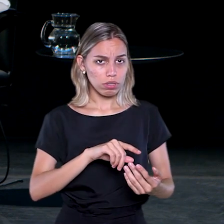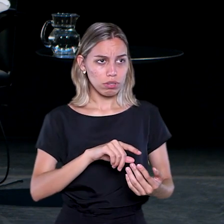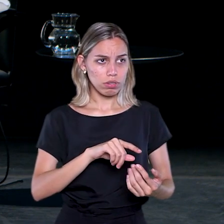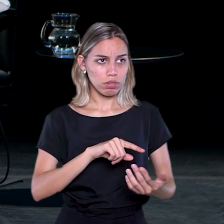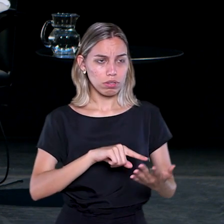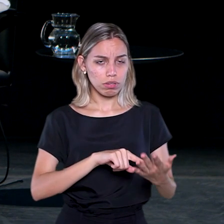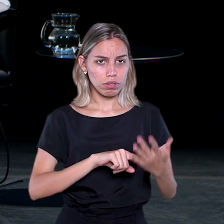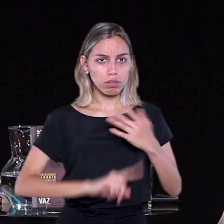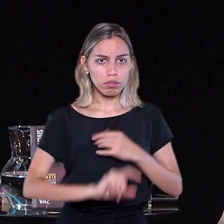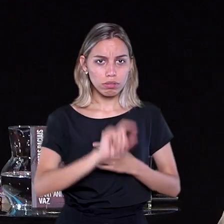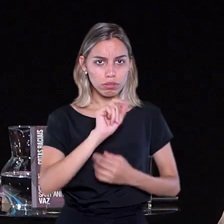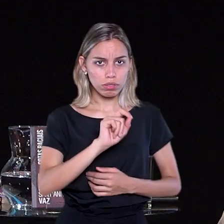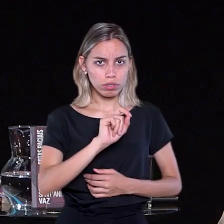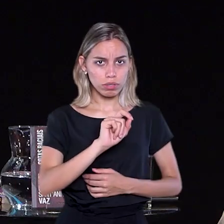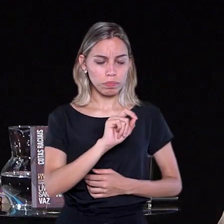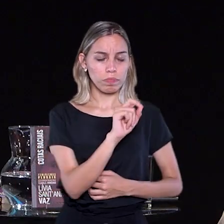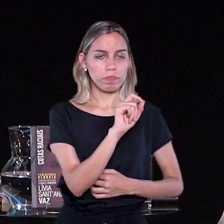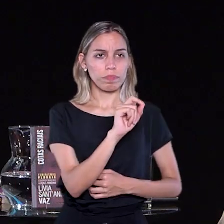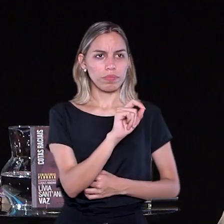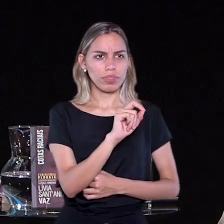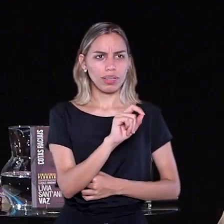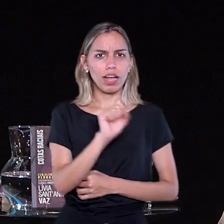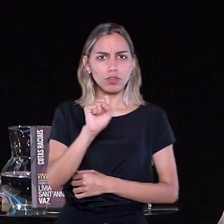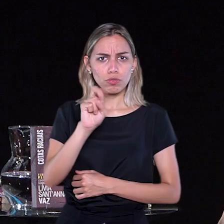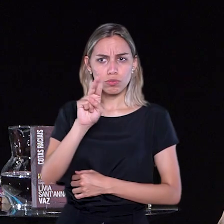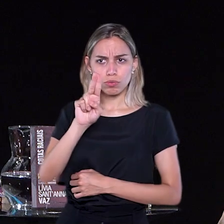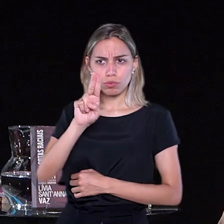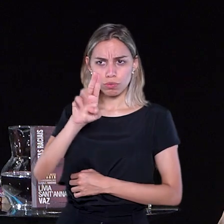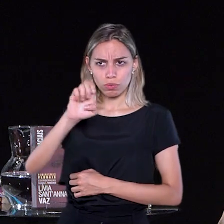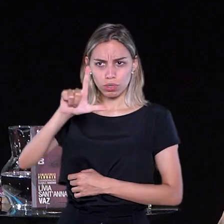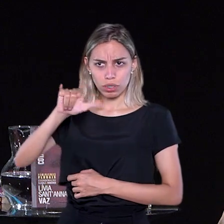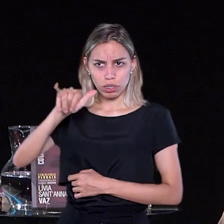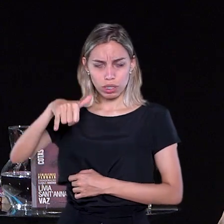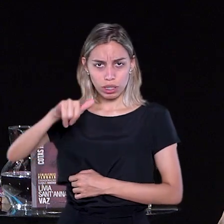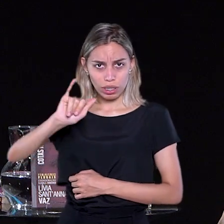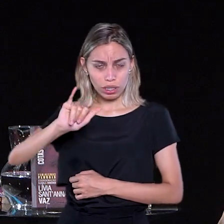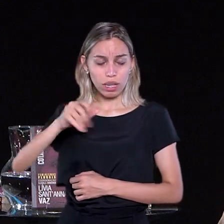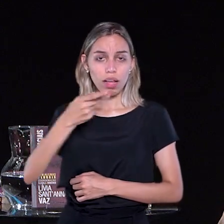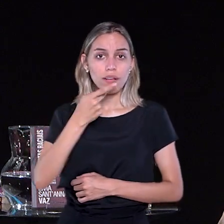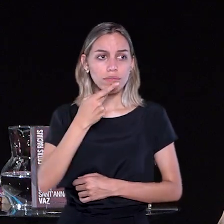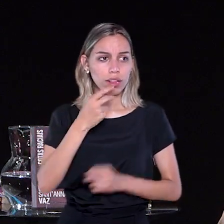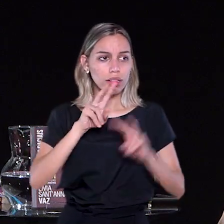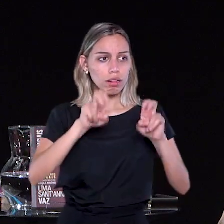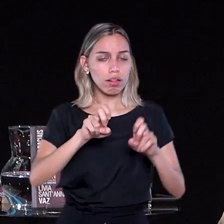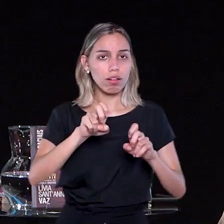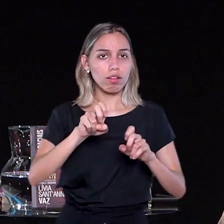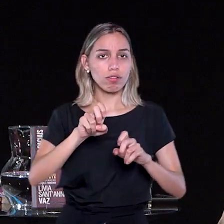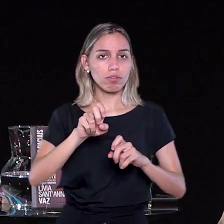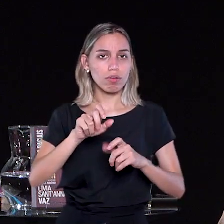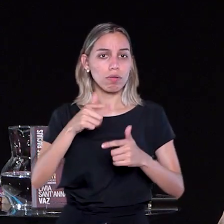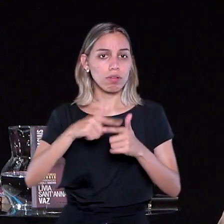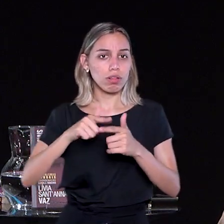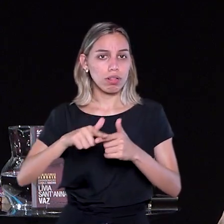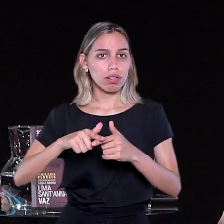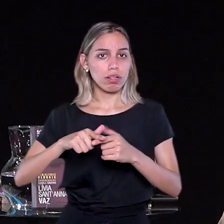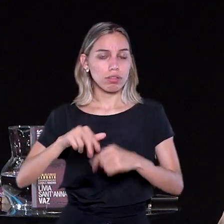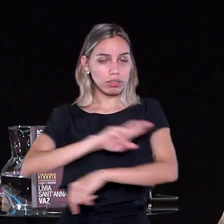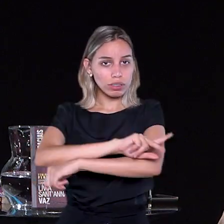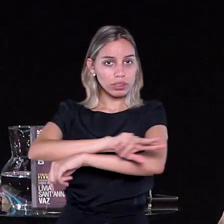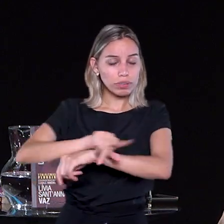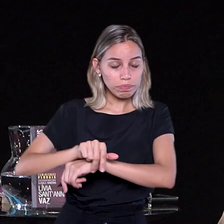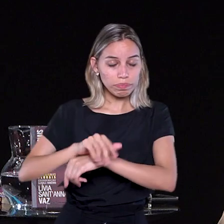epistemicídio. E a Sueli Carneiro ela é fantástica, porque ela vai trazer a discussão para a questão racial. Boaventura de Souza